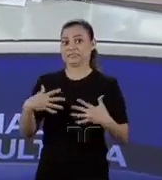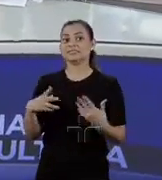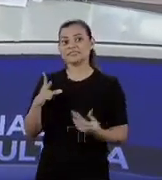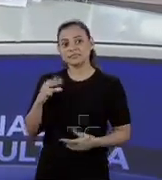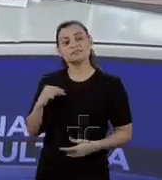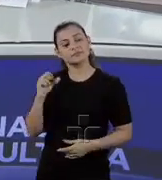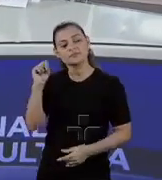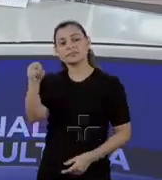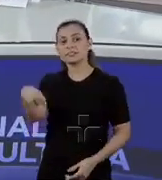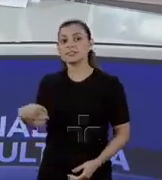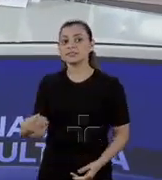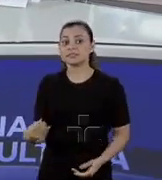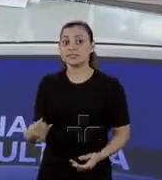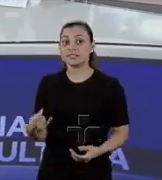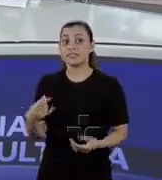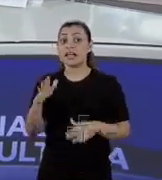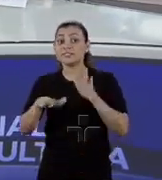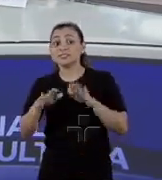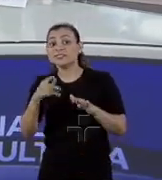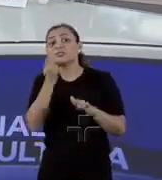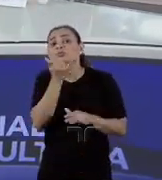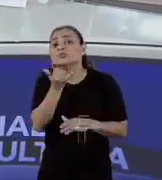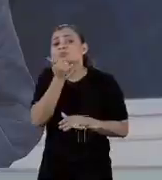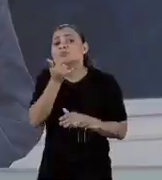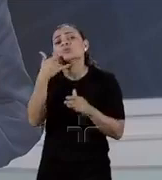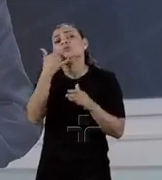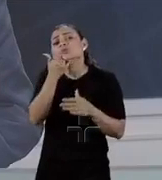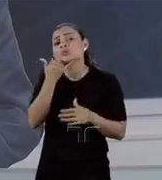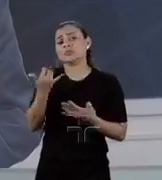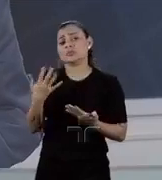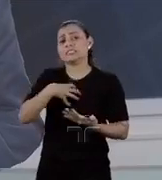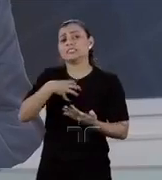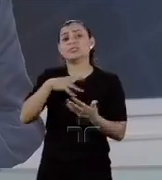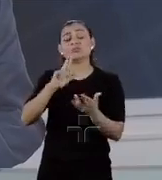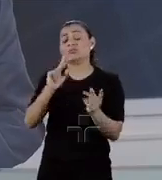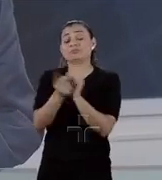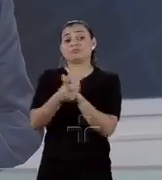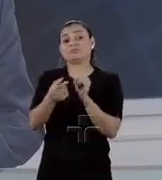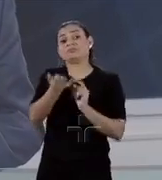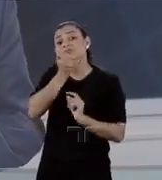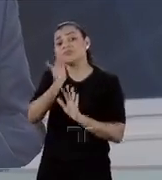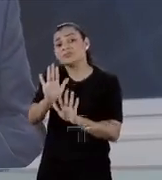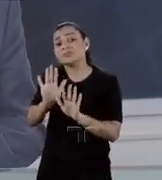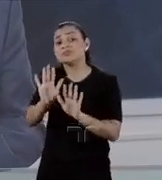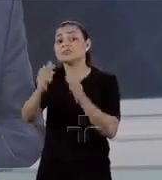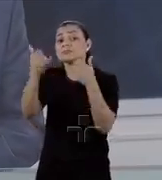Depois você fala que horror, não era nada disso. Não era nada disso. Mas é curioso o seguinte,